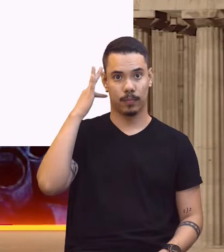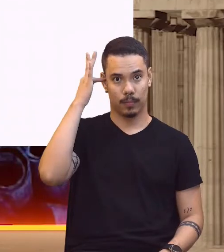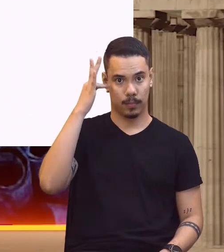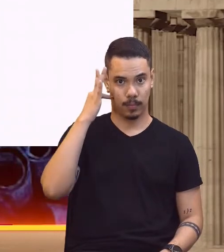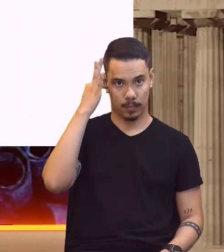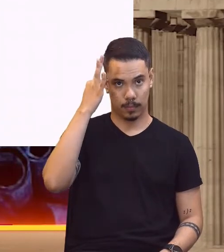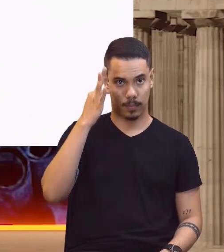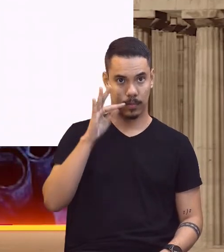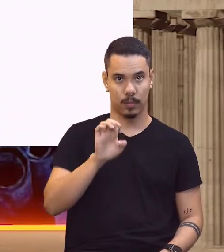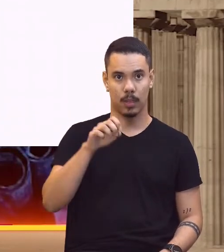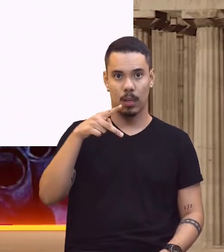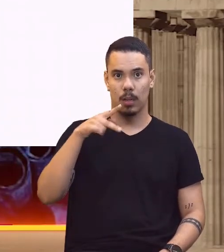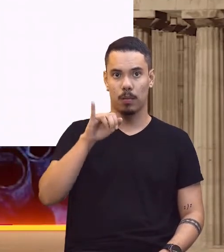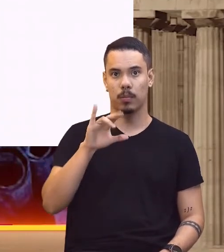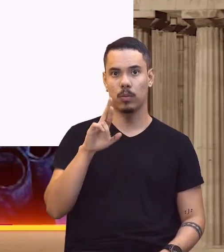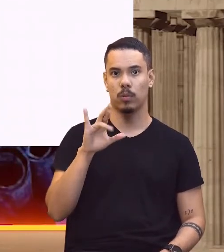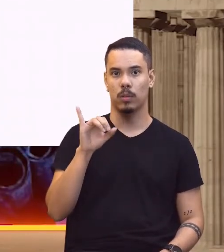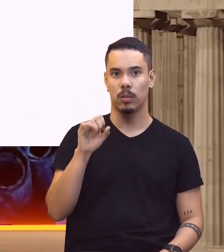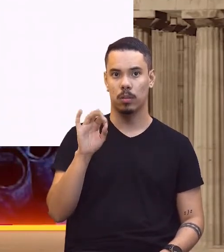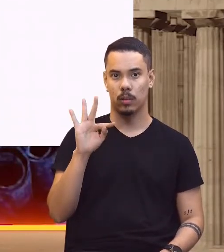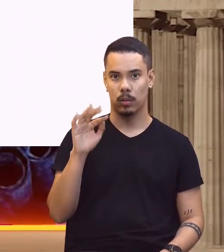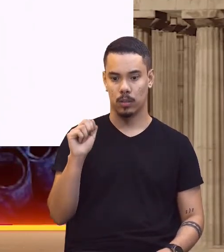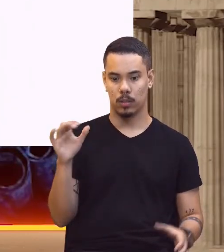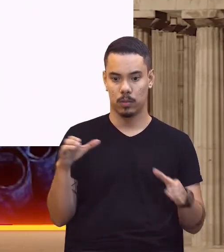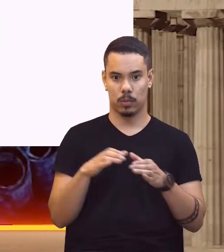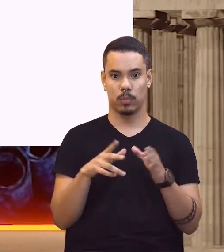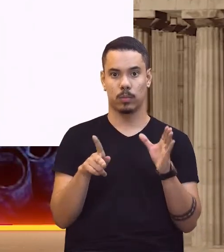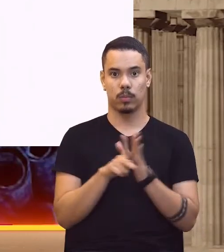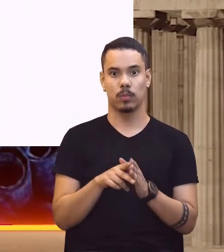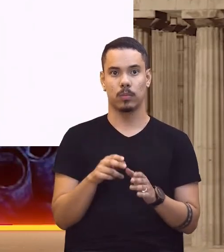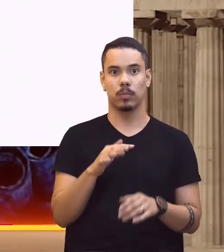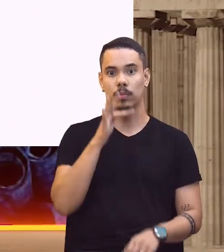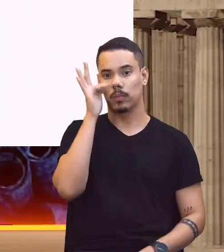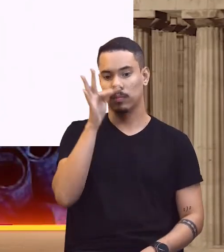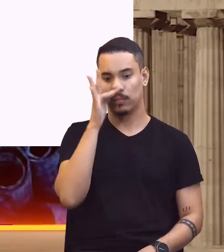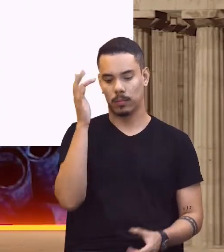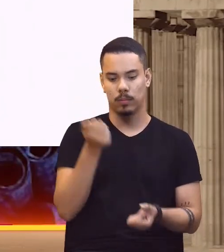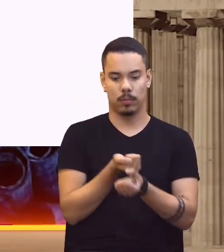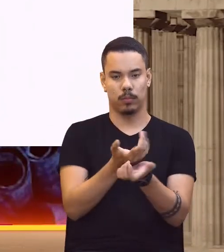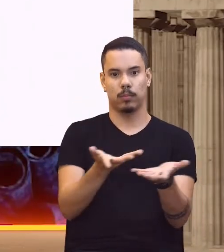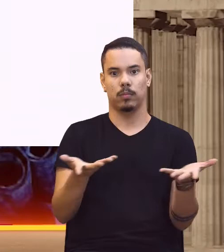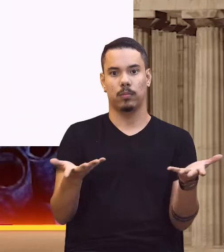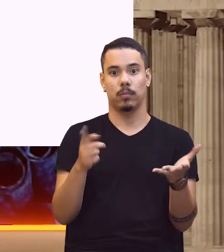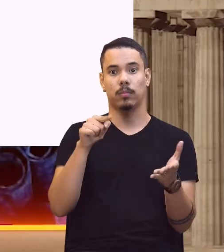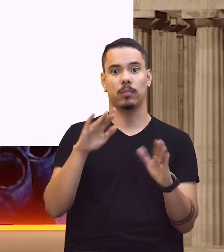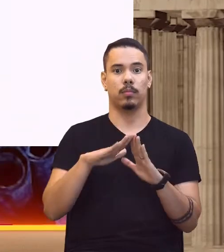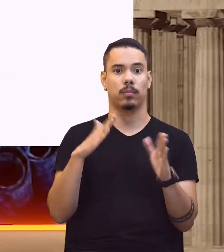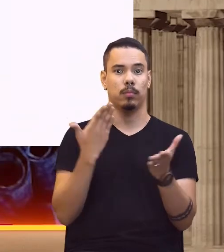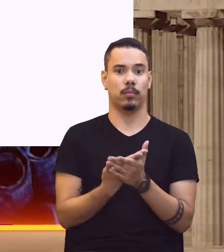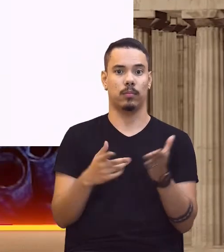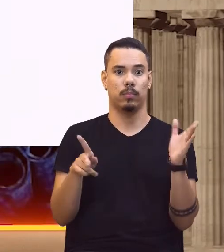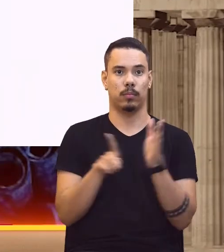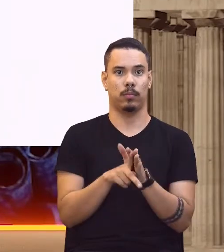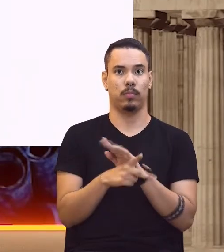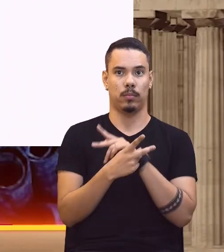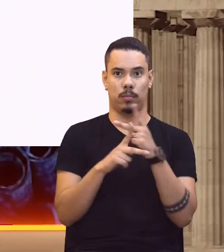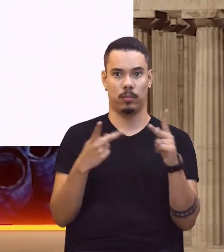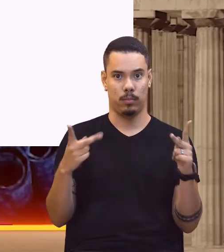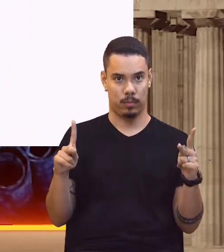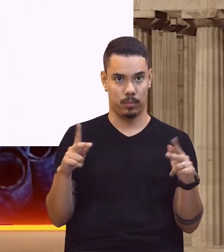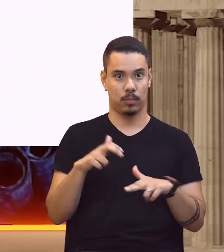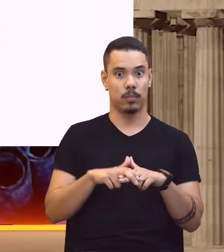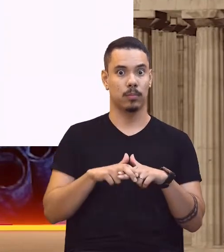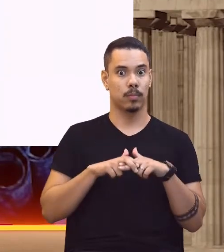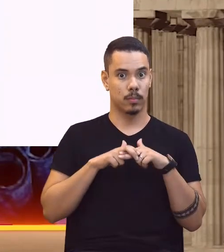epicuristas, por se reunirem em jardim, os jardins era a escola deles. Então ali está surgindo